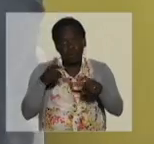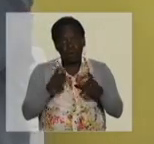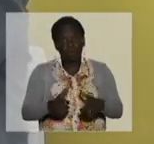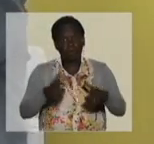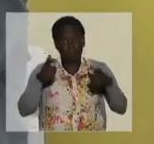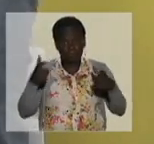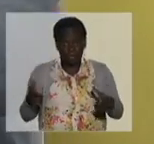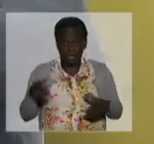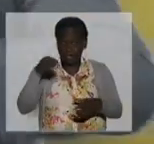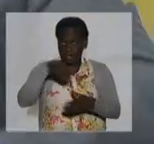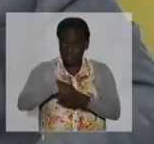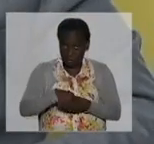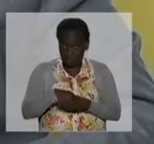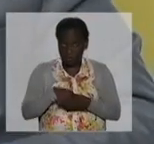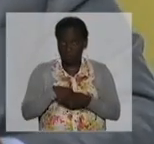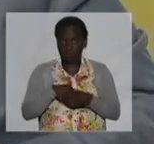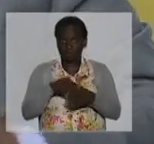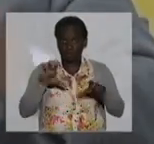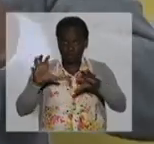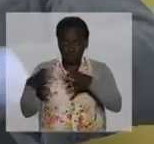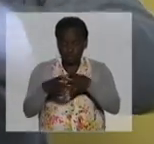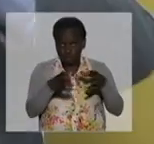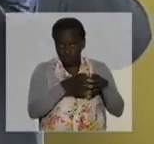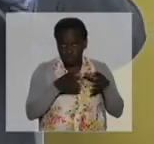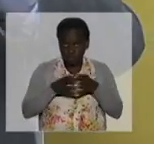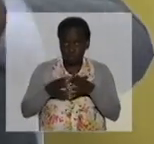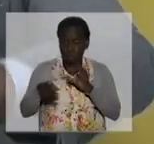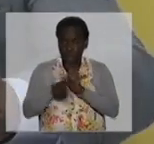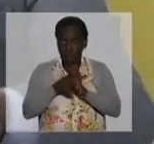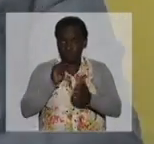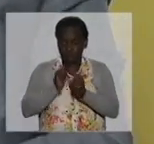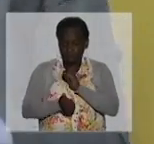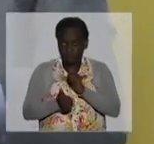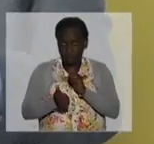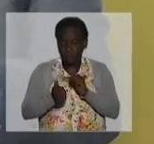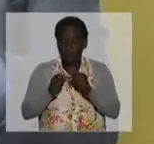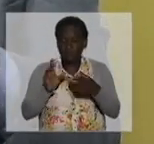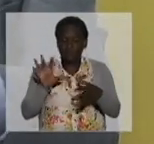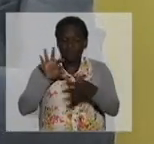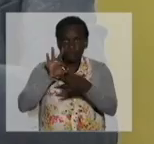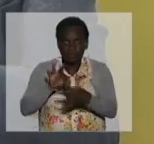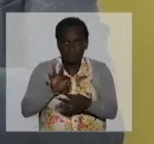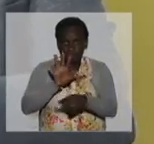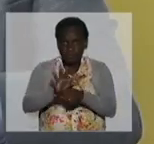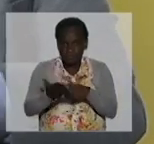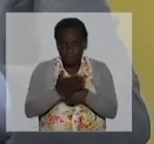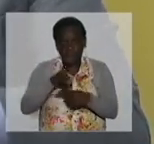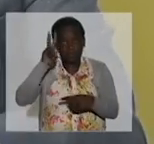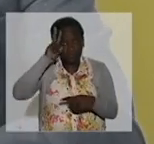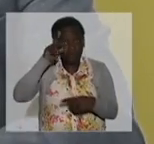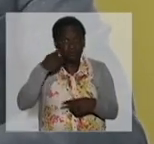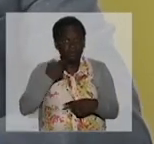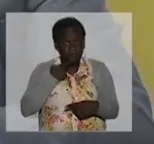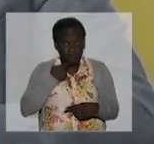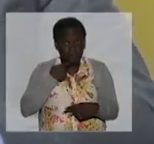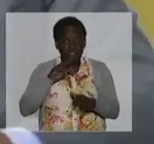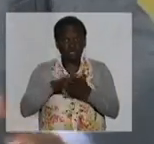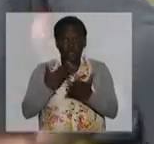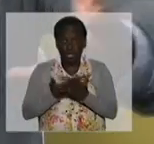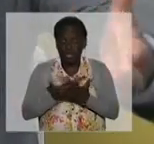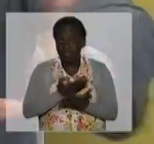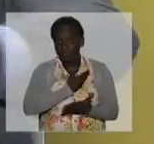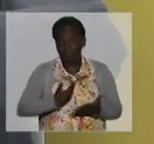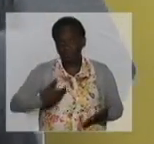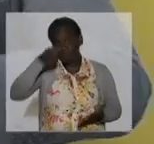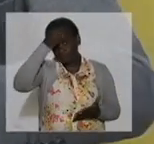a capacidade instalada dos clubes sócio-recreativos, fazendo parceria de segunda a sexta-feira com